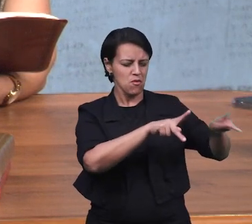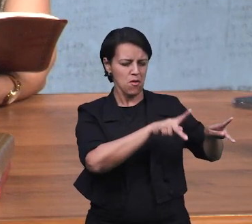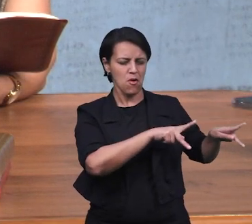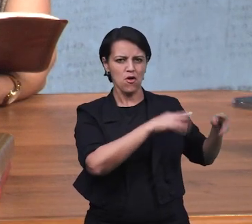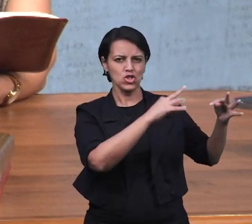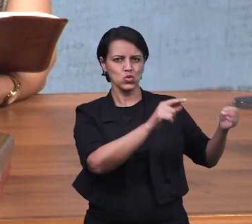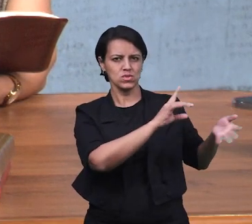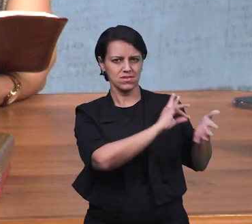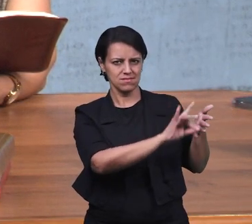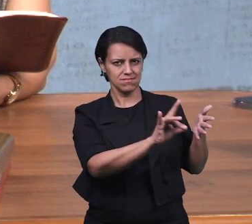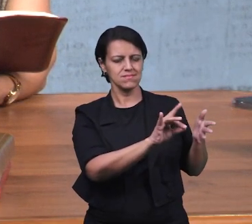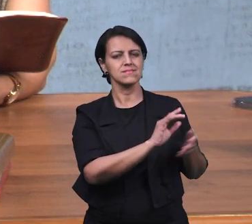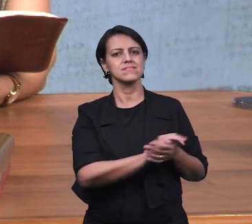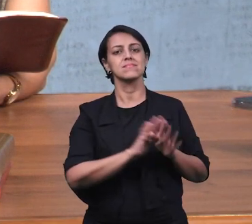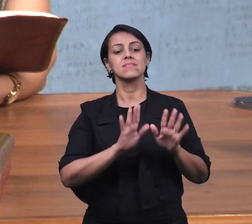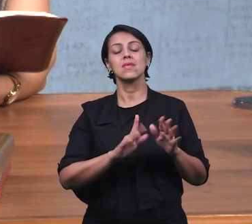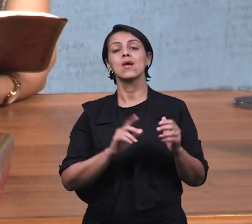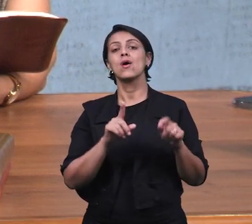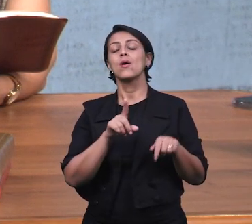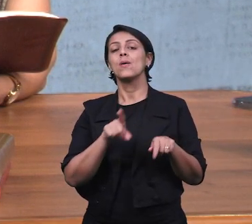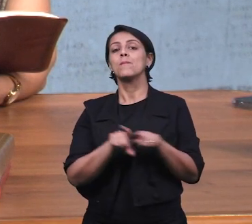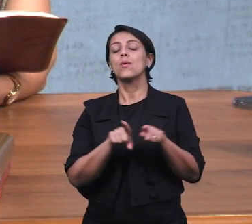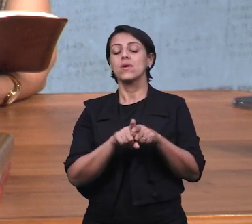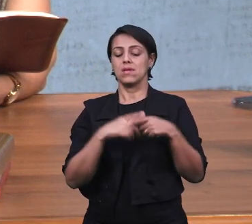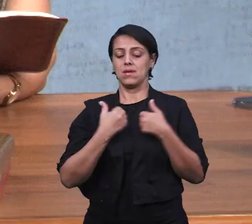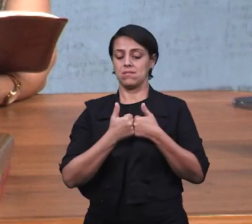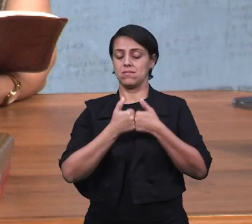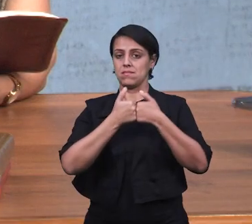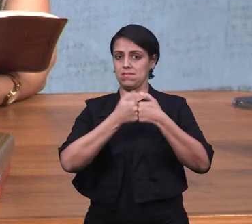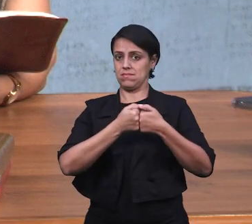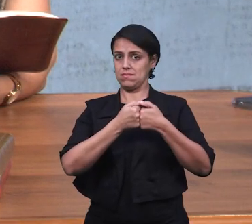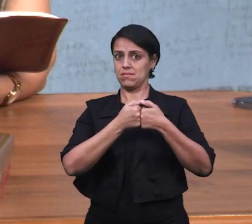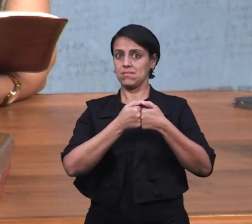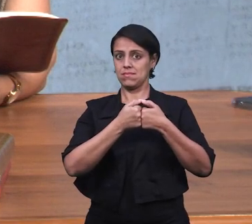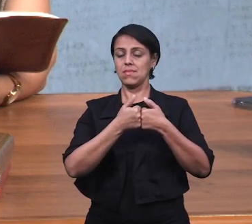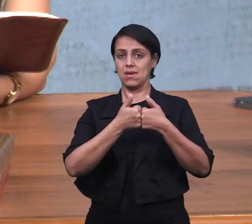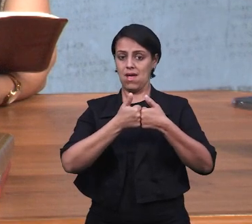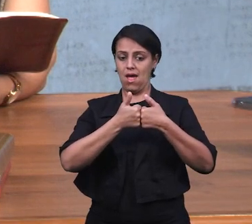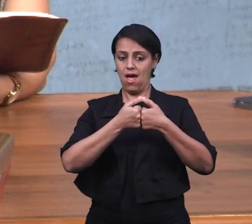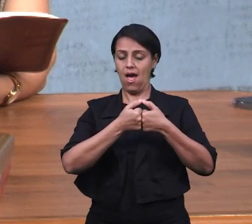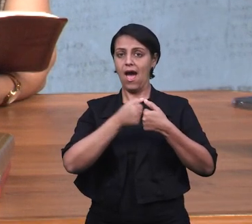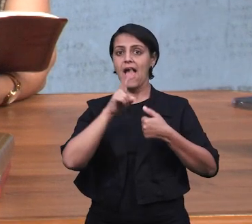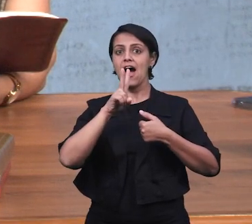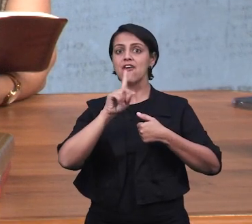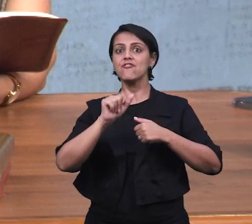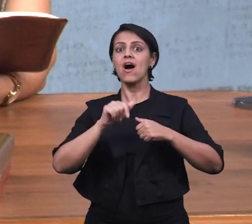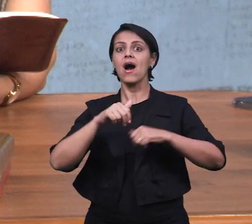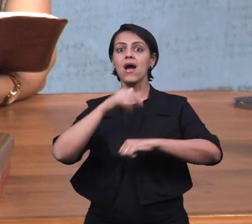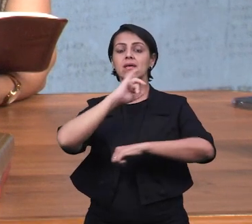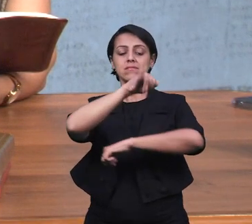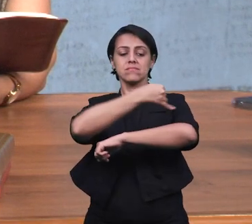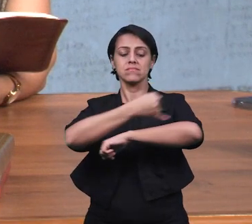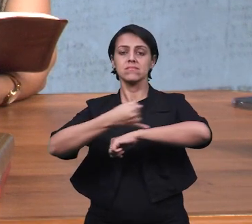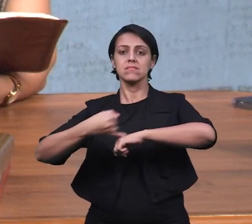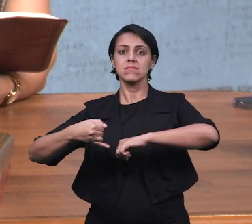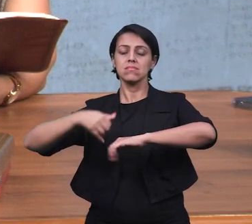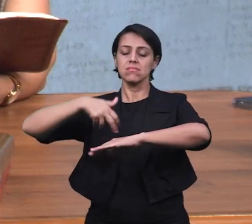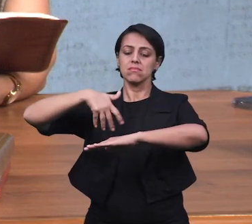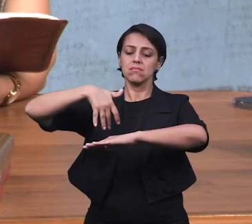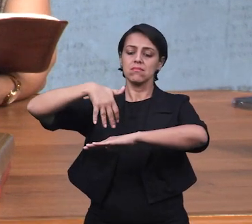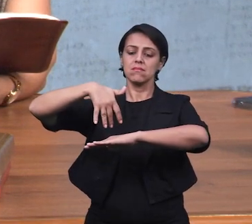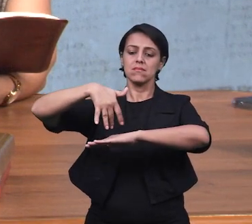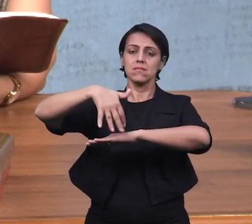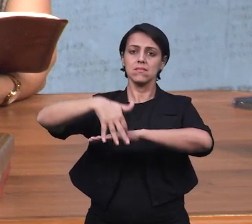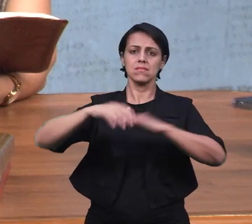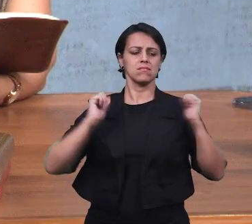que a arca do concerto do Senhor de toda a terra passa o Jordão diante de vós.